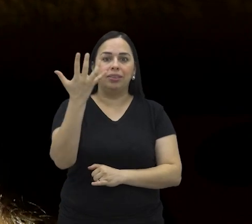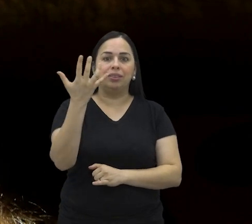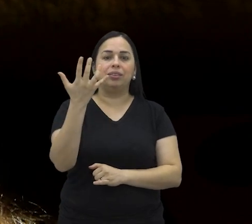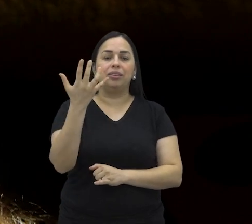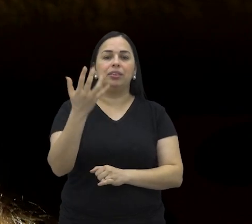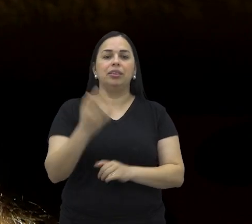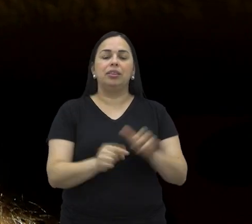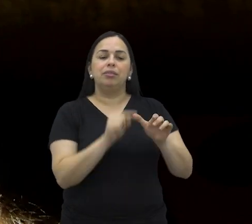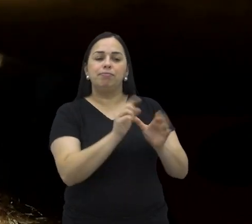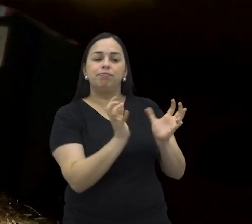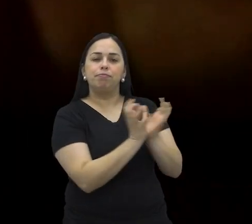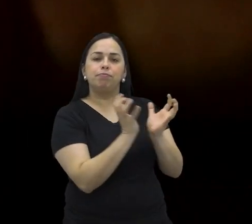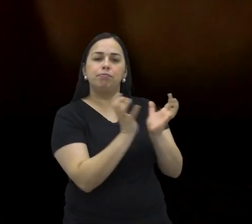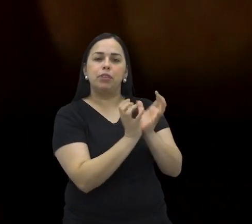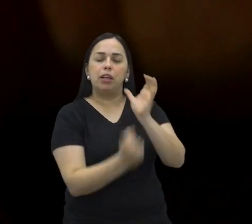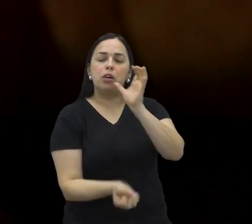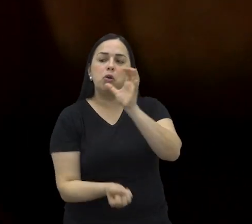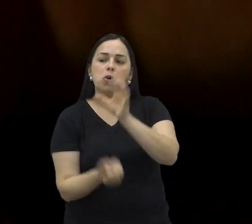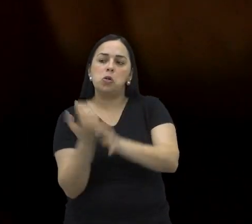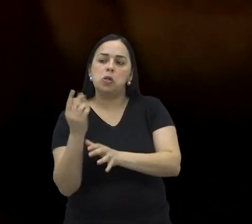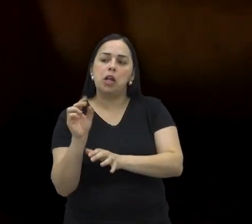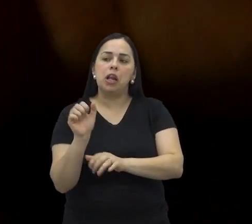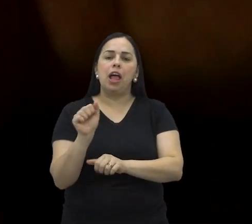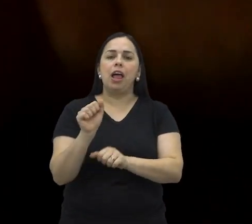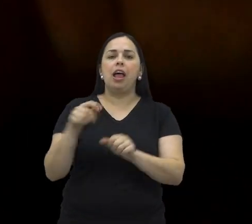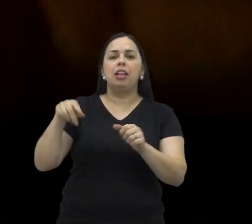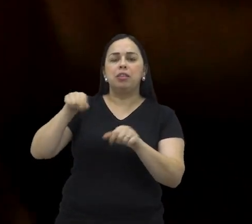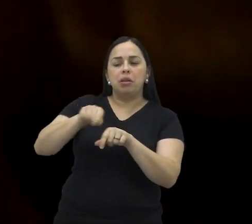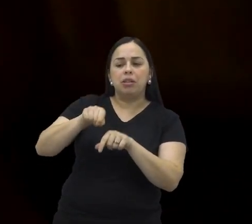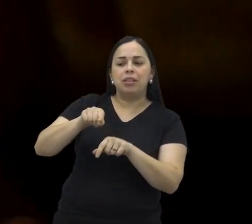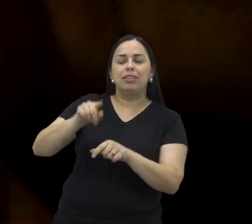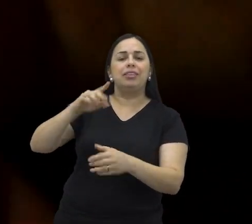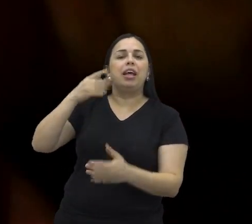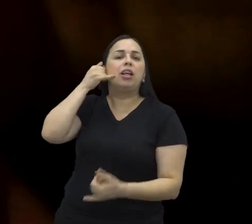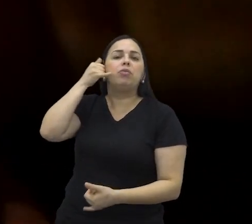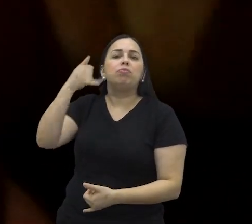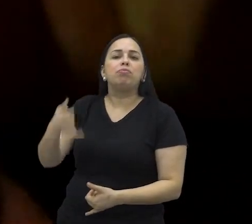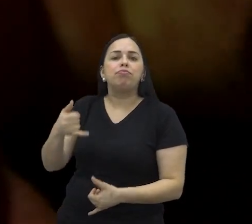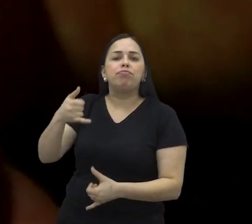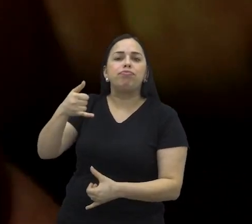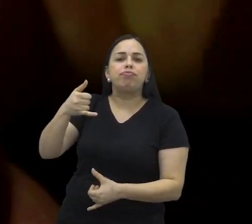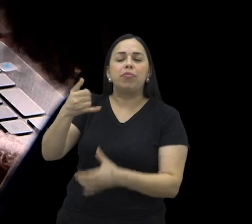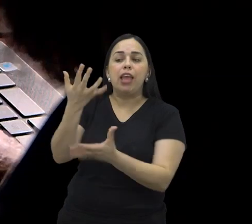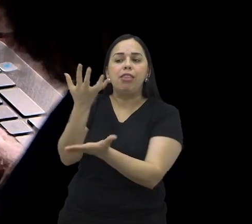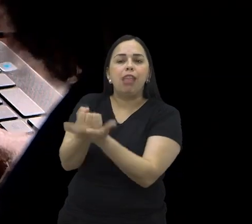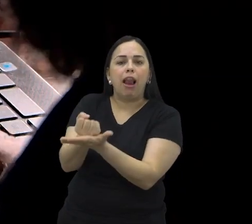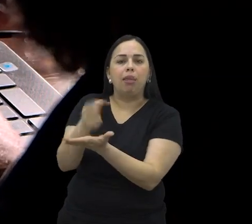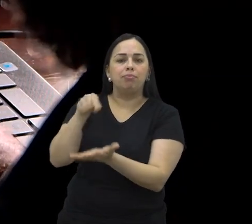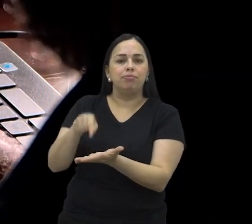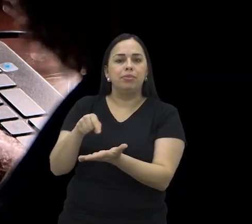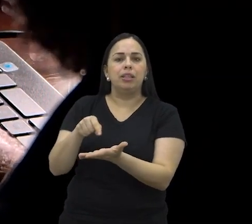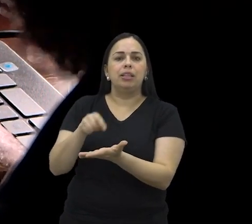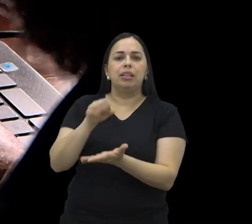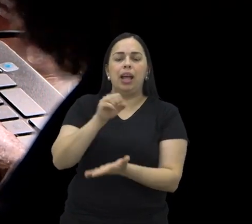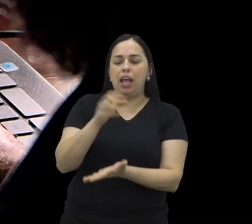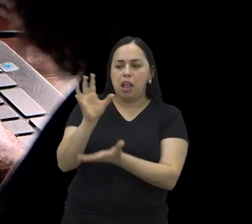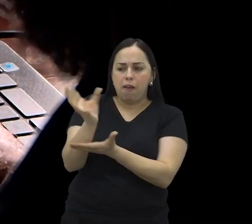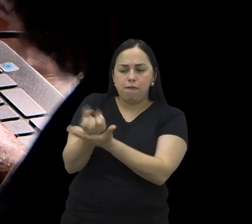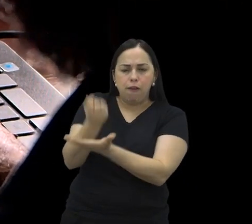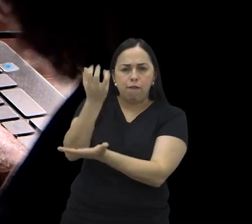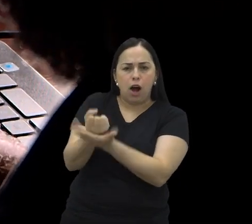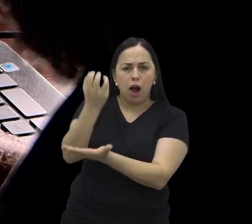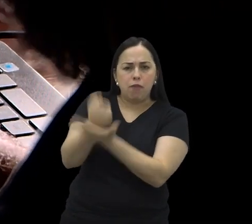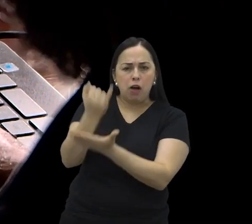quando cybercriminosos instalam arquivos infectados nos dispositivos das vítimas. Quando instalado, ele